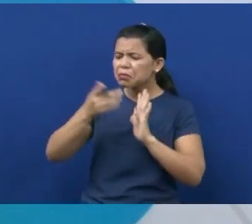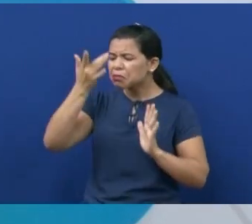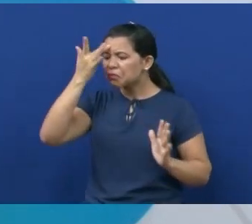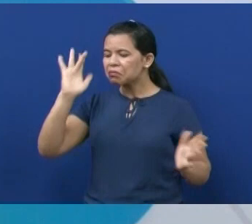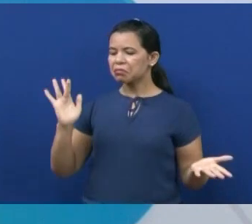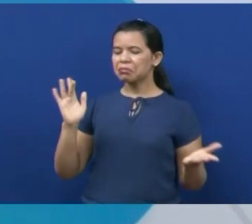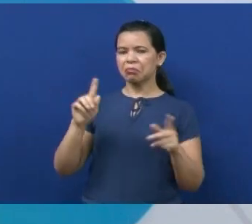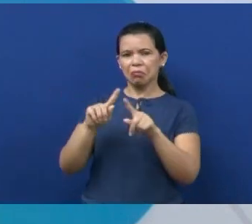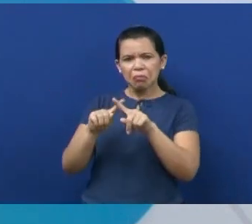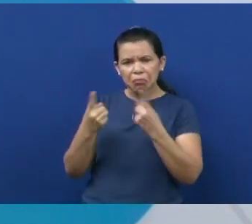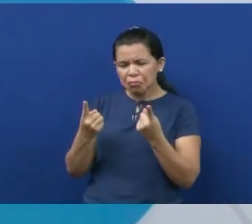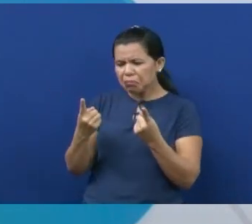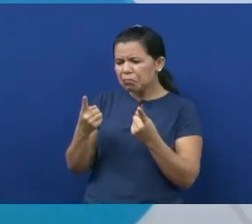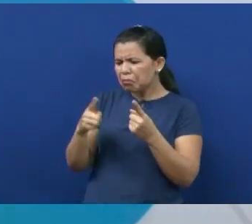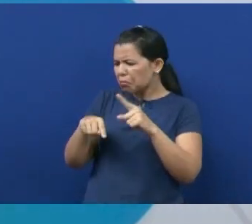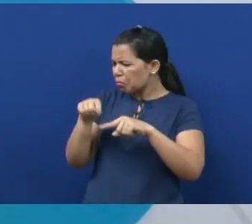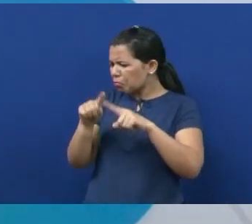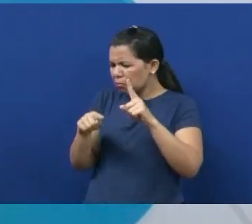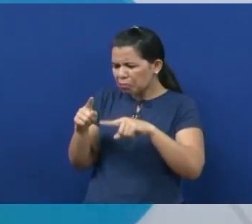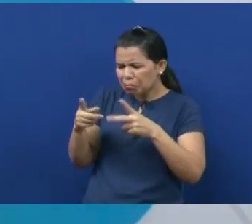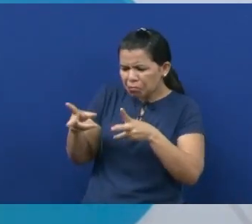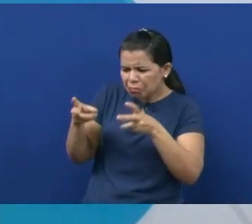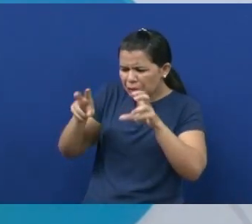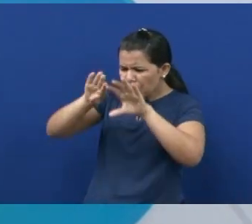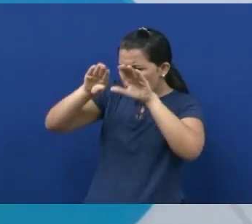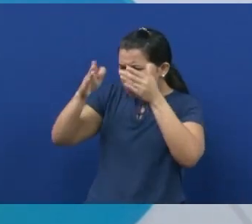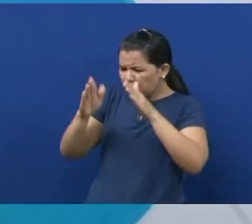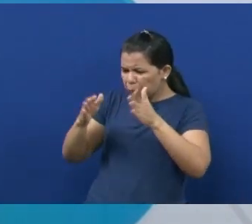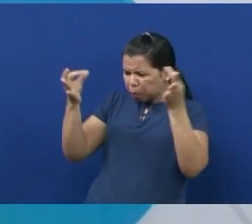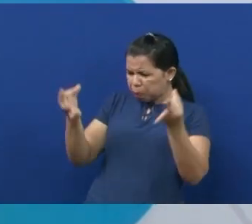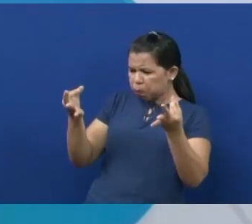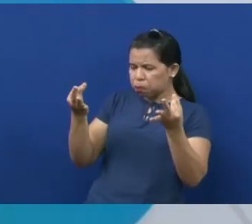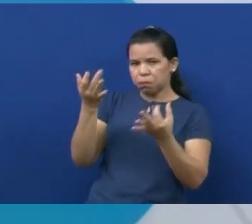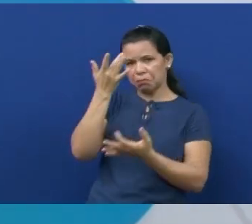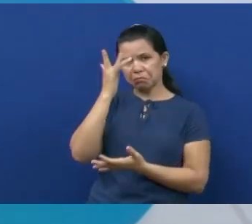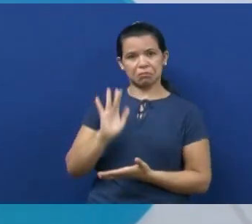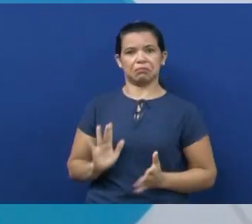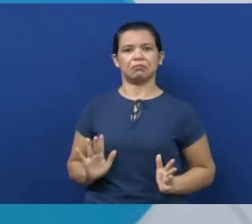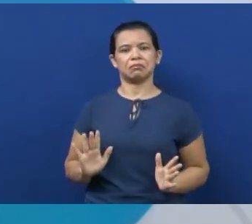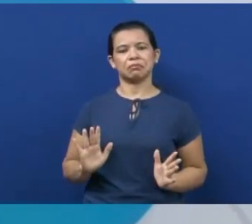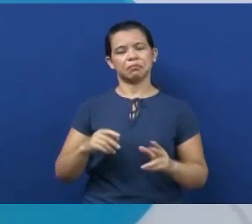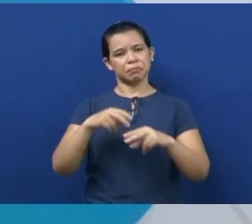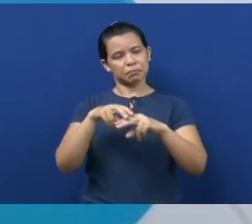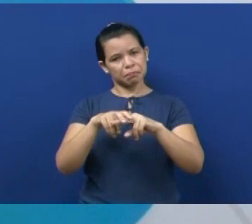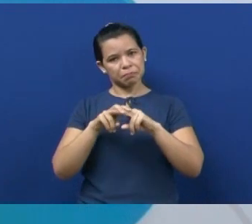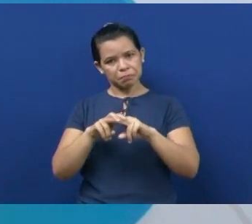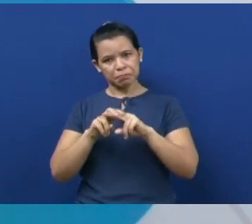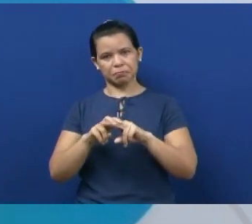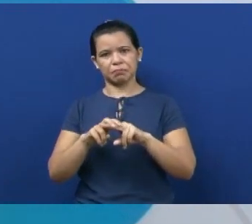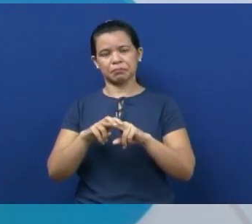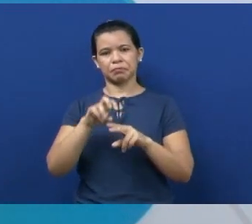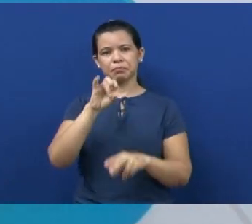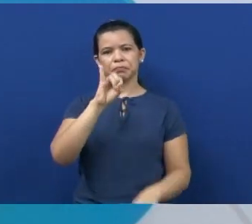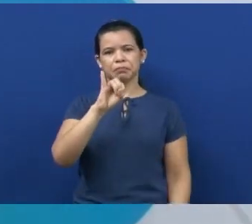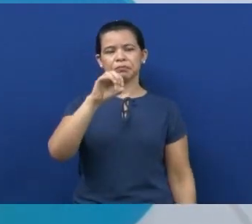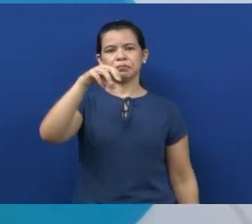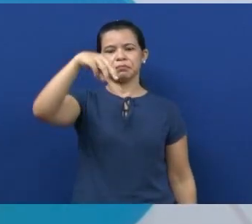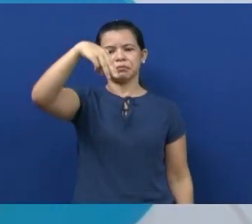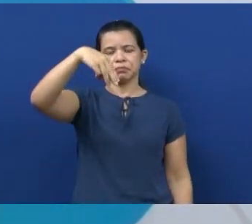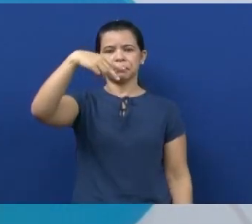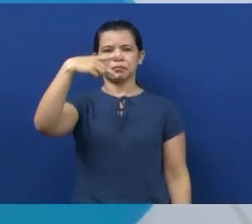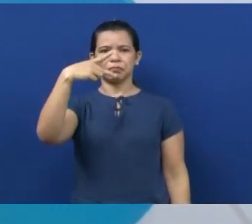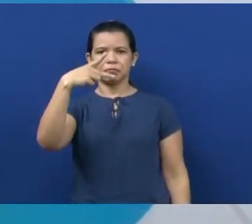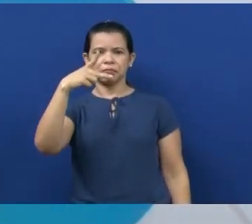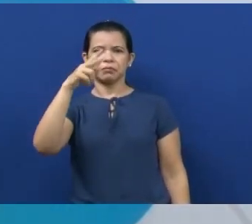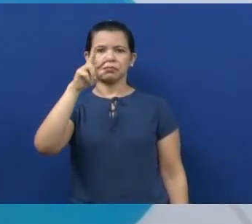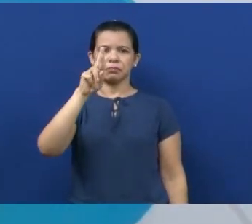objeto que havia sido desenhado. Portanto, o movimento artístico ficou conhecido como impressionismo, por dar a